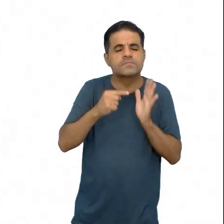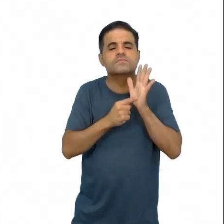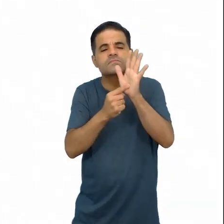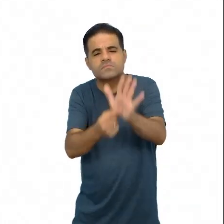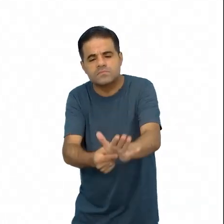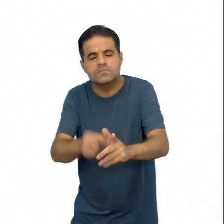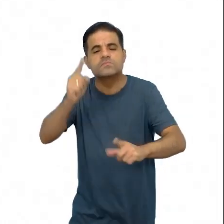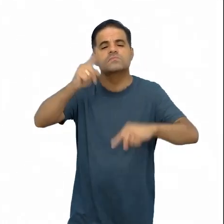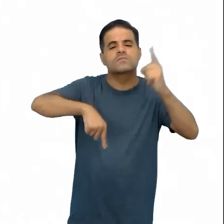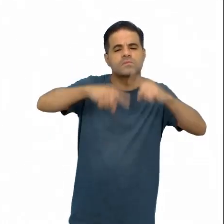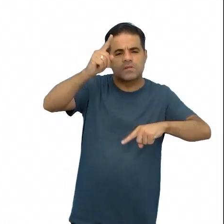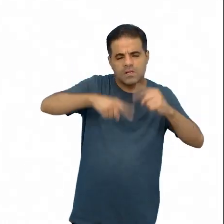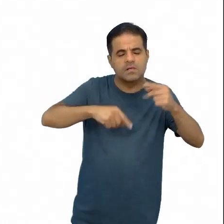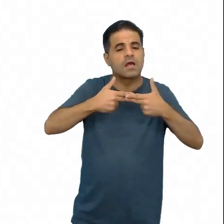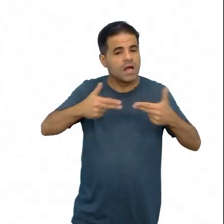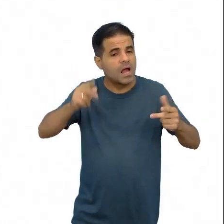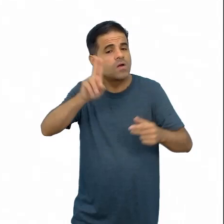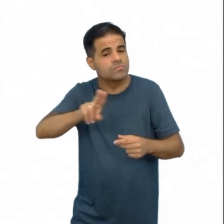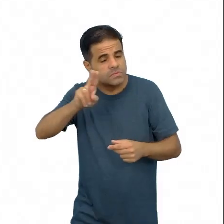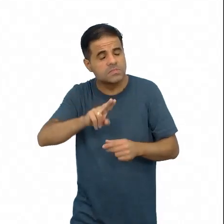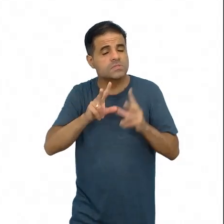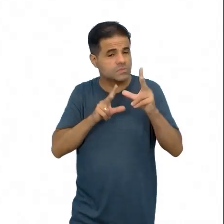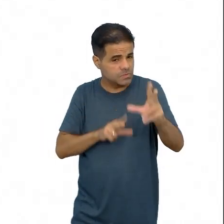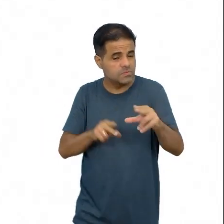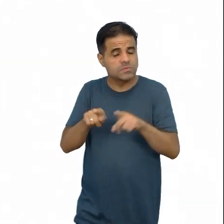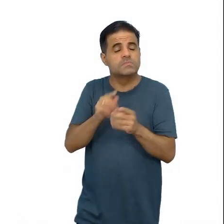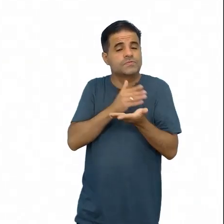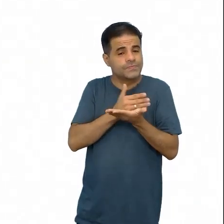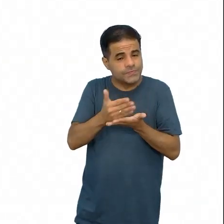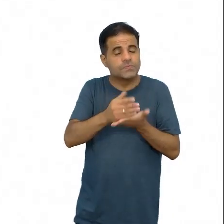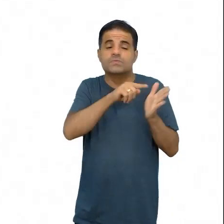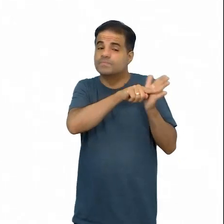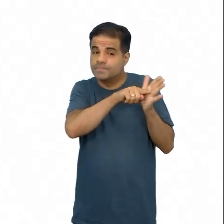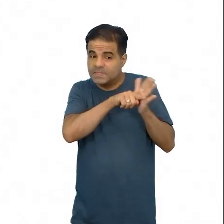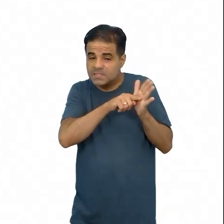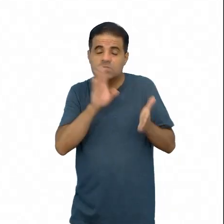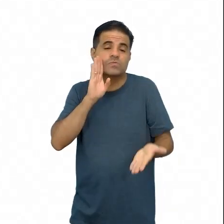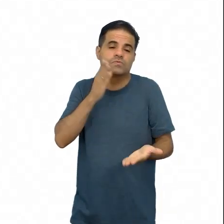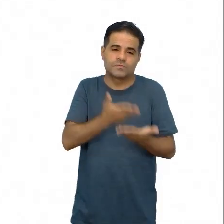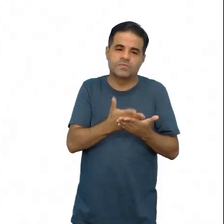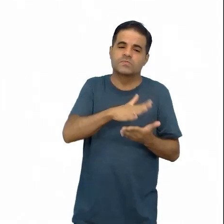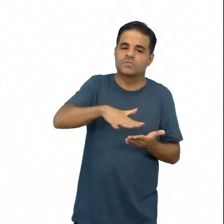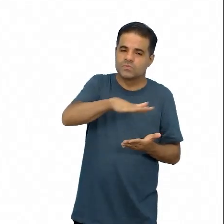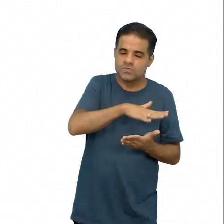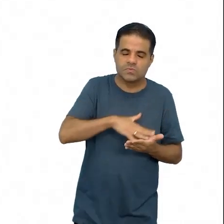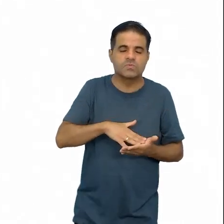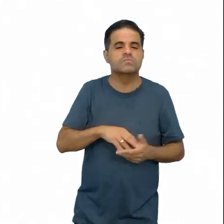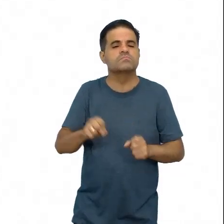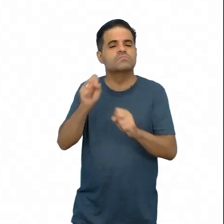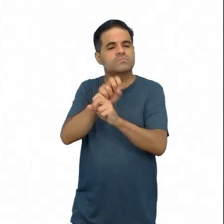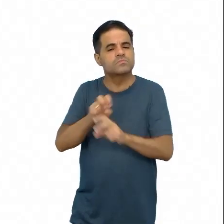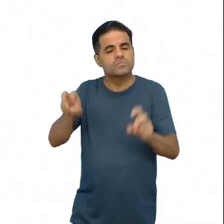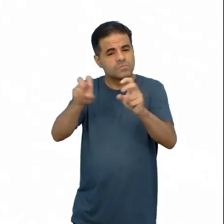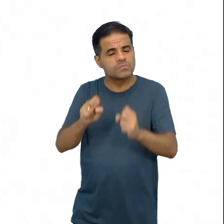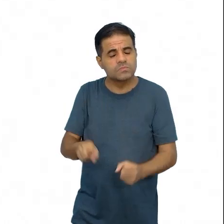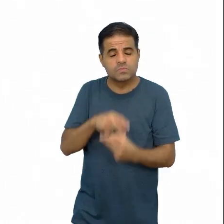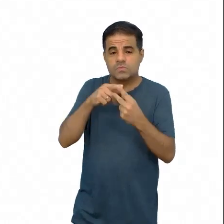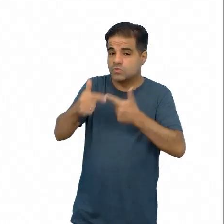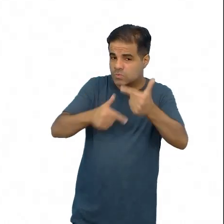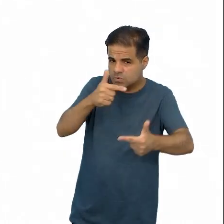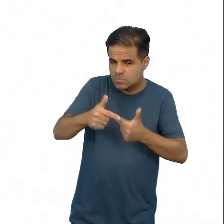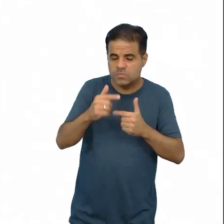indicar o material a ser utilizado, assim como fonte de pesquisas confiáveis em ambientes físicos ou virtuais. Então, se eu estou trabalhando